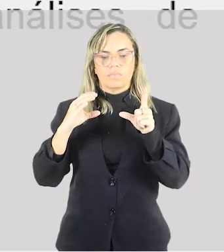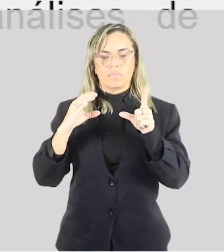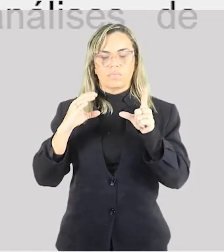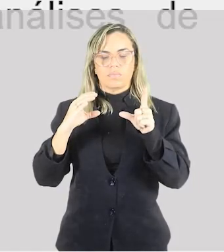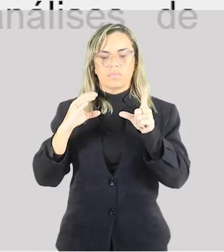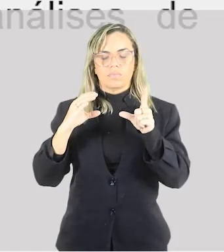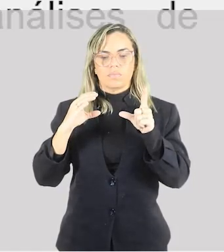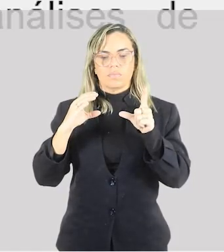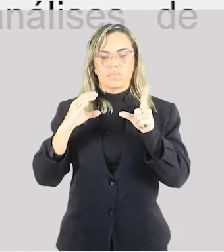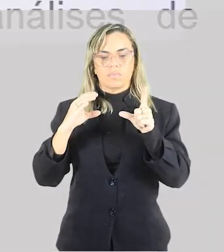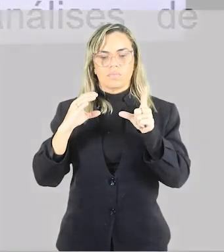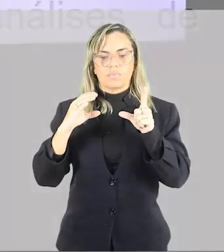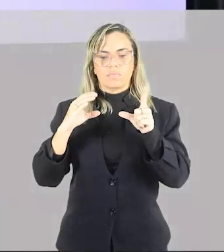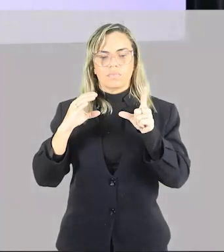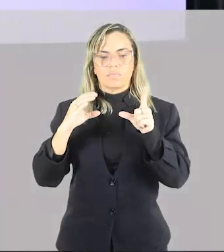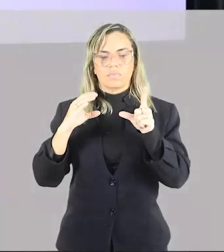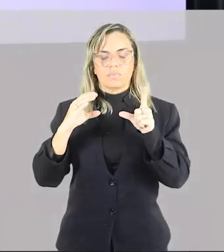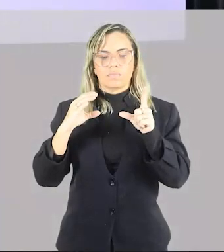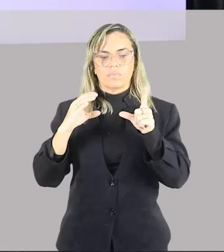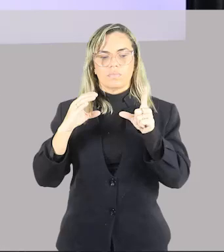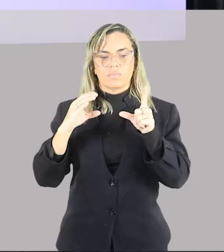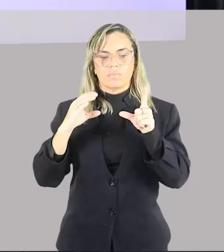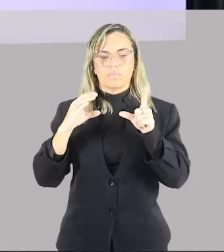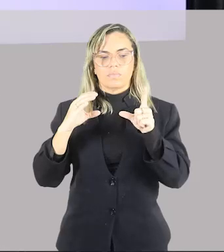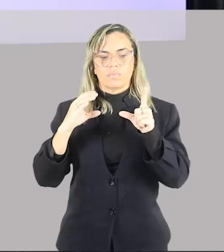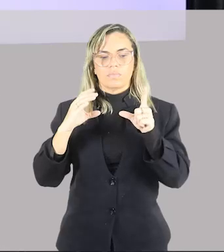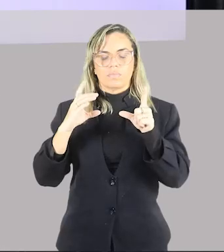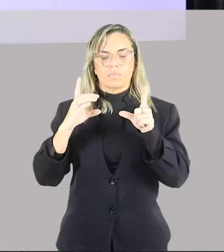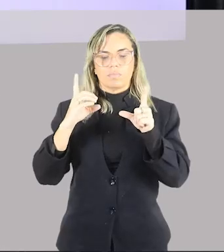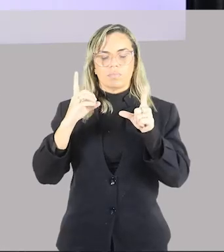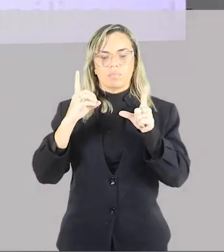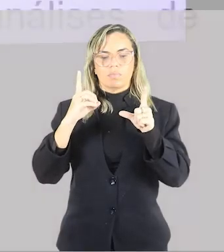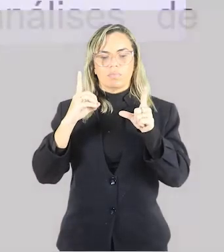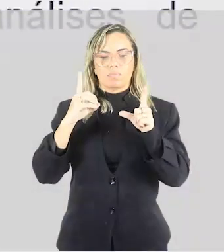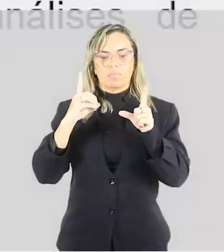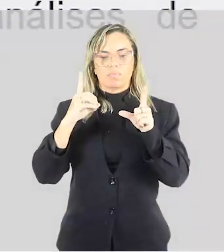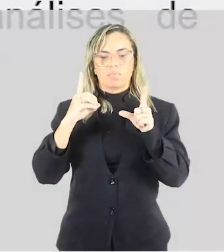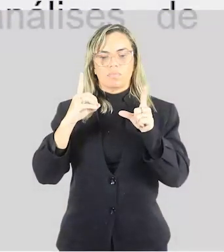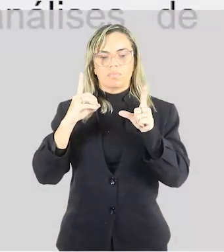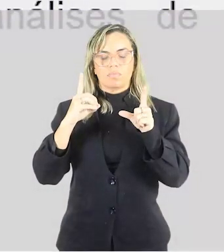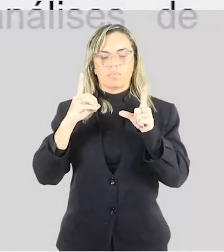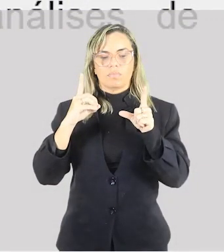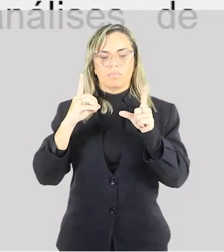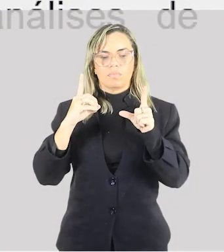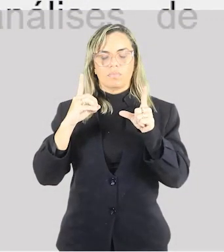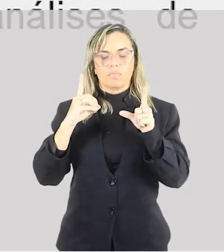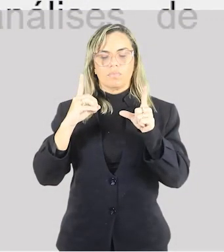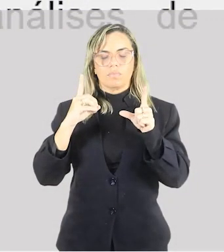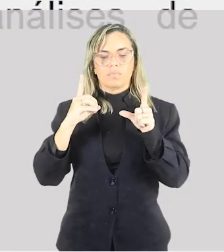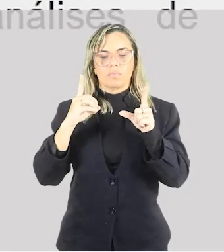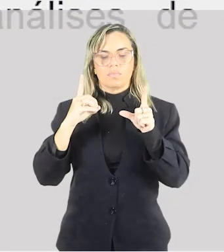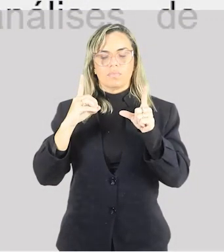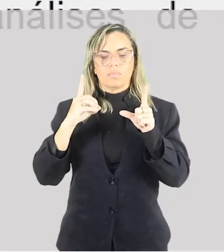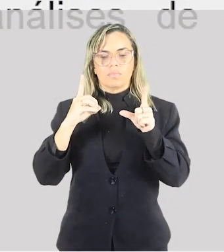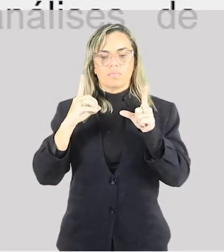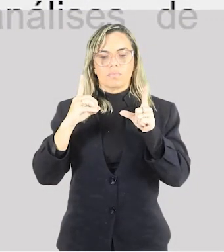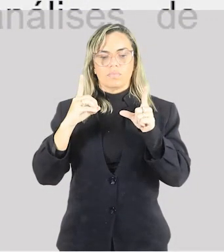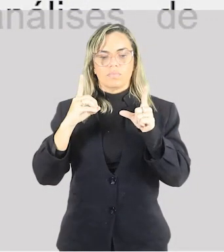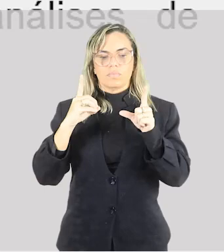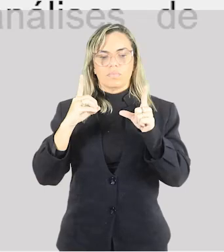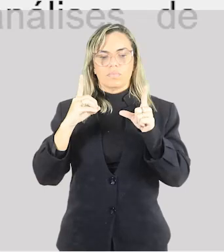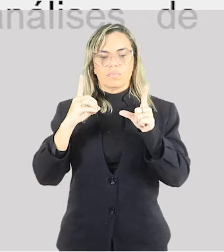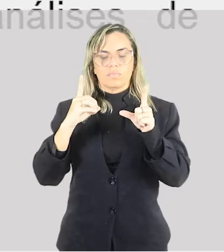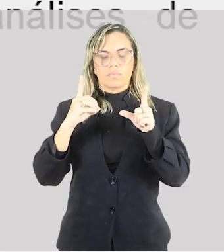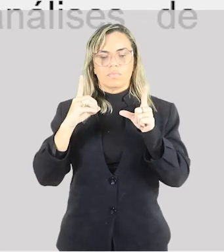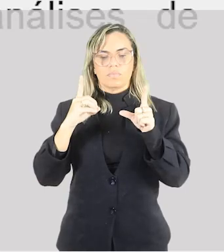subjetivos, exarados pelo agente estatal. Os atos complexos são aqueles formados por uma vontade principal, o